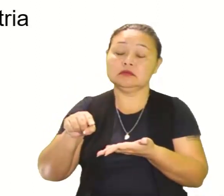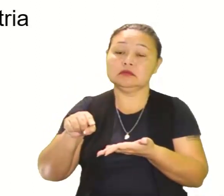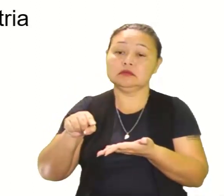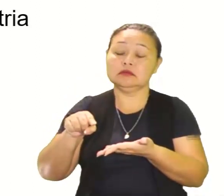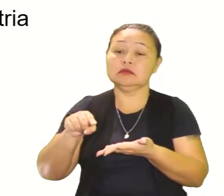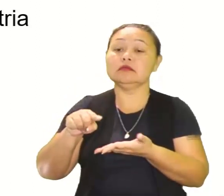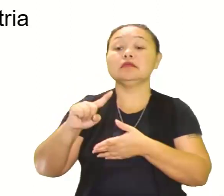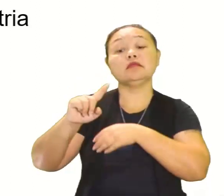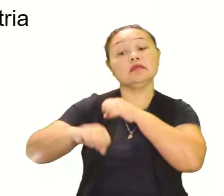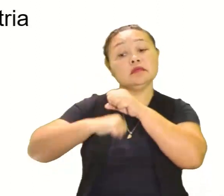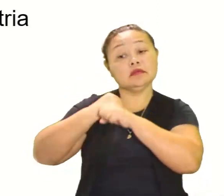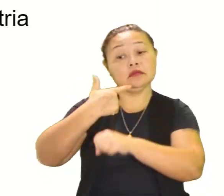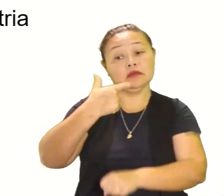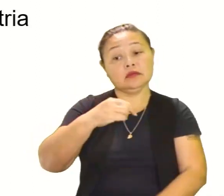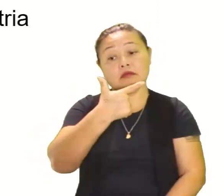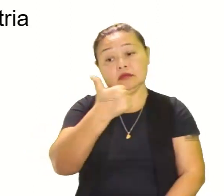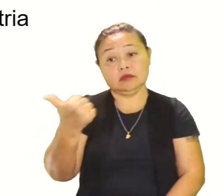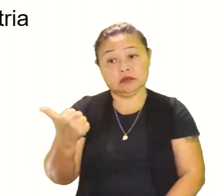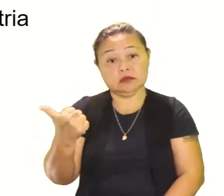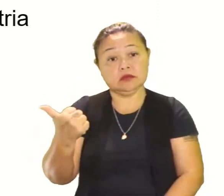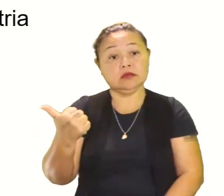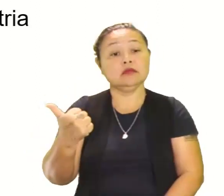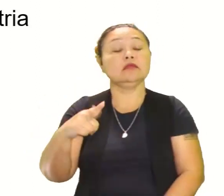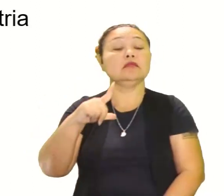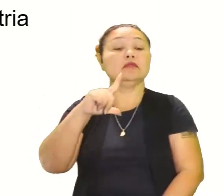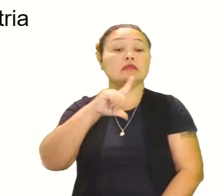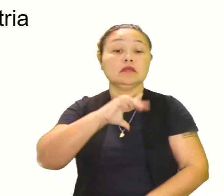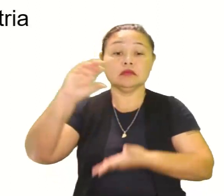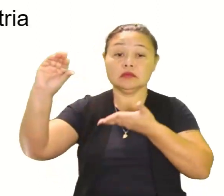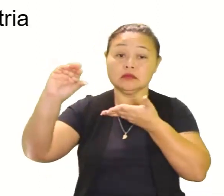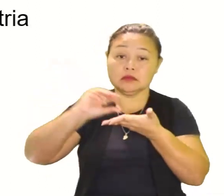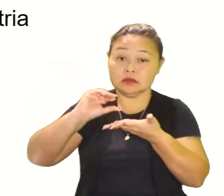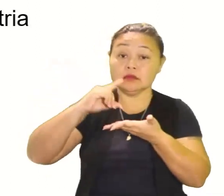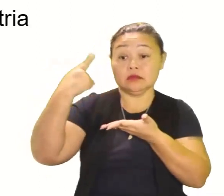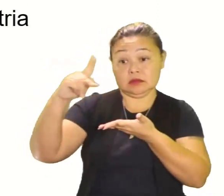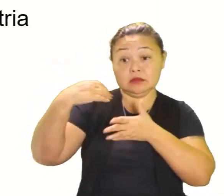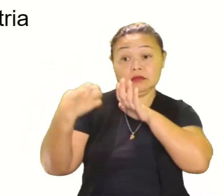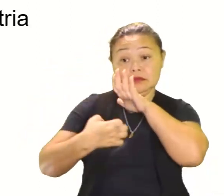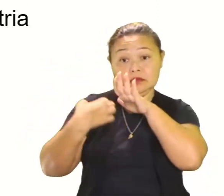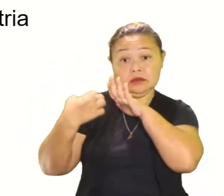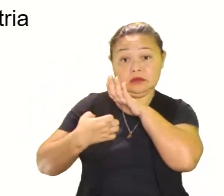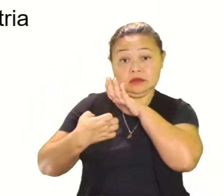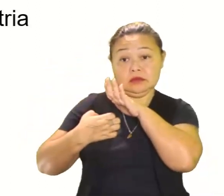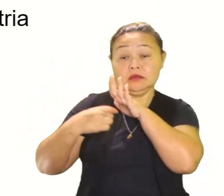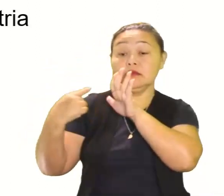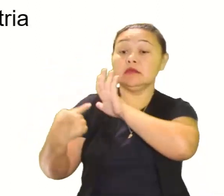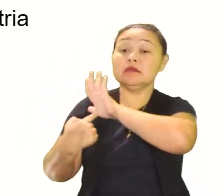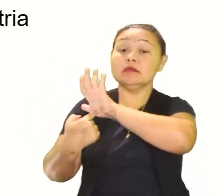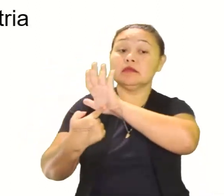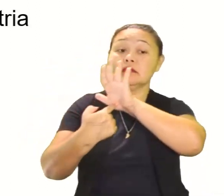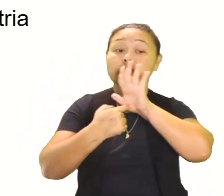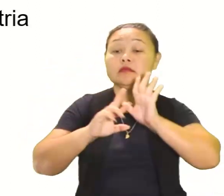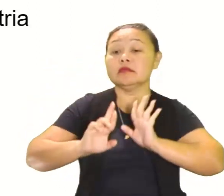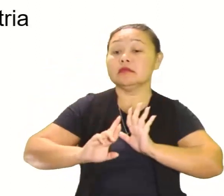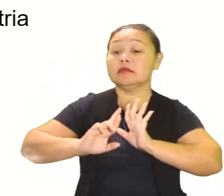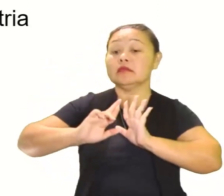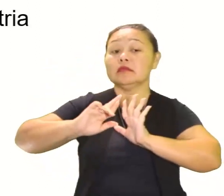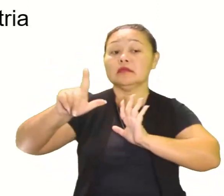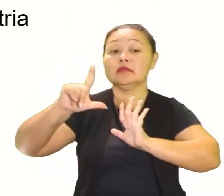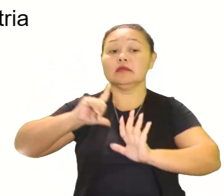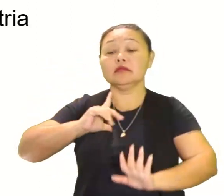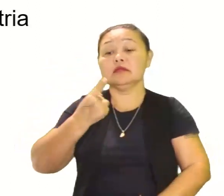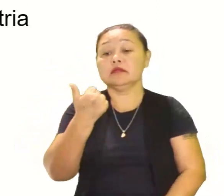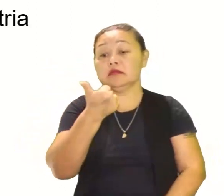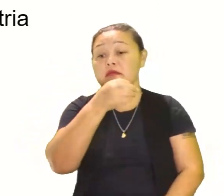650 mil. No ano de 2021, o faturamento dessa indústria apresentou